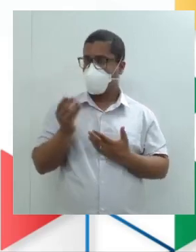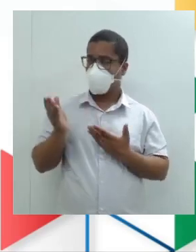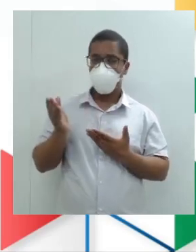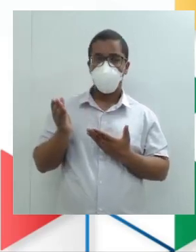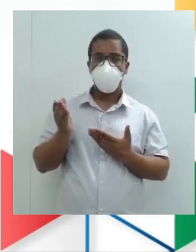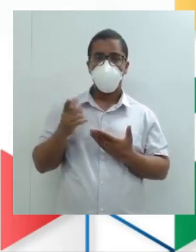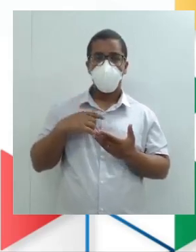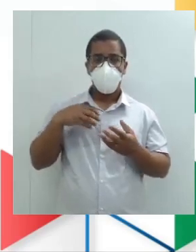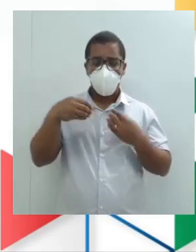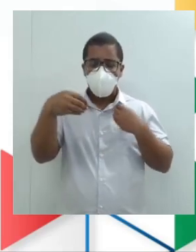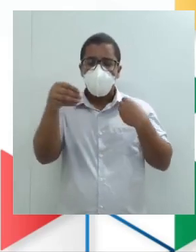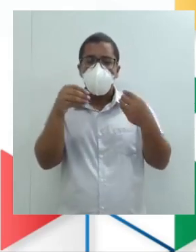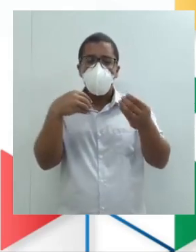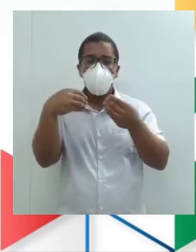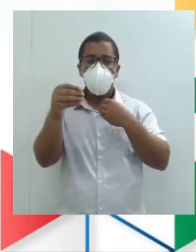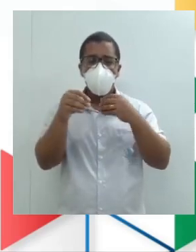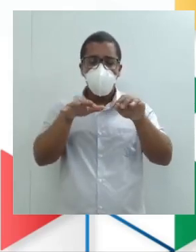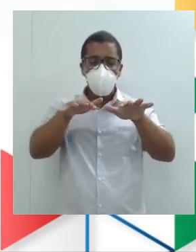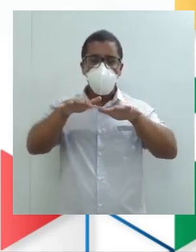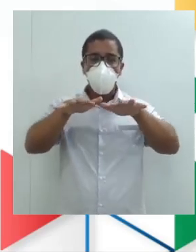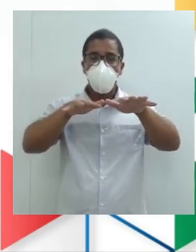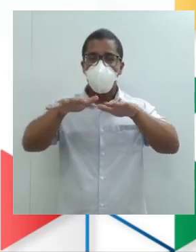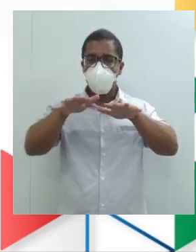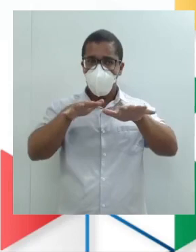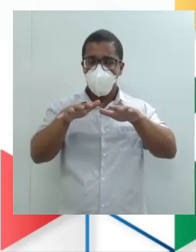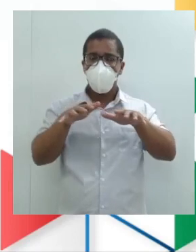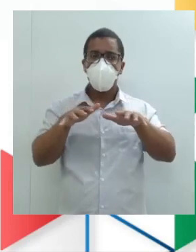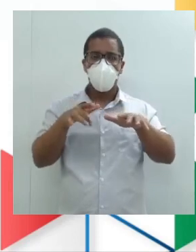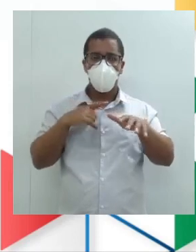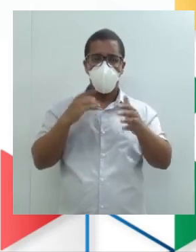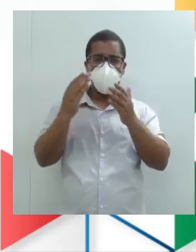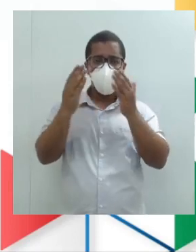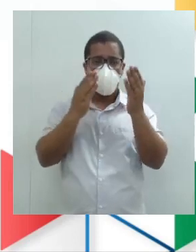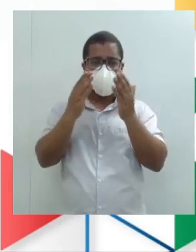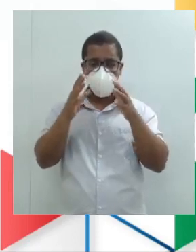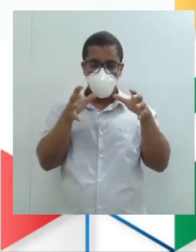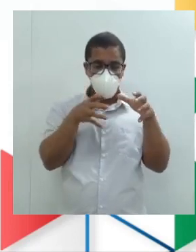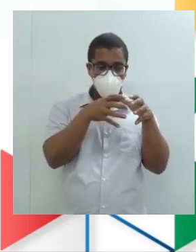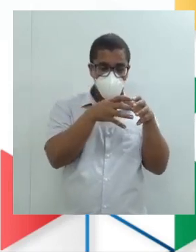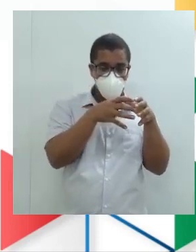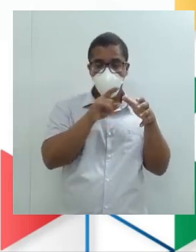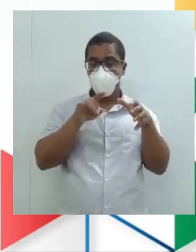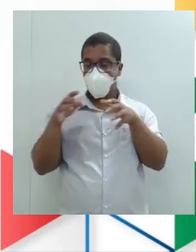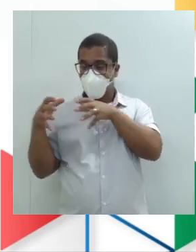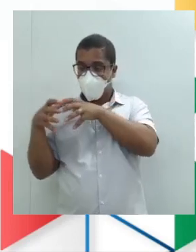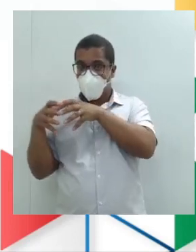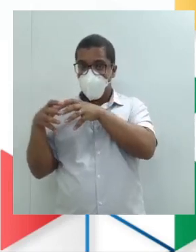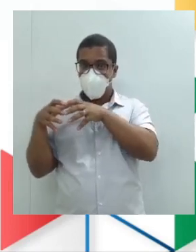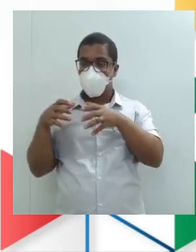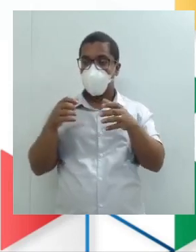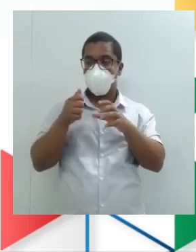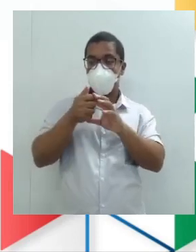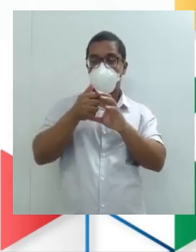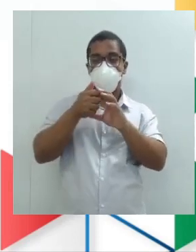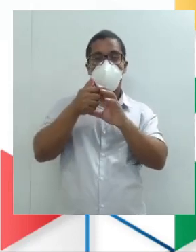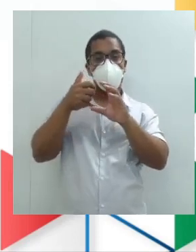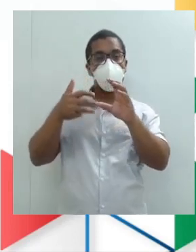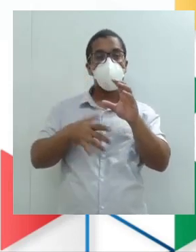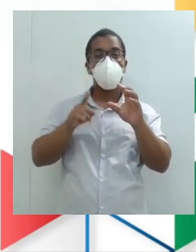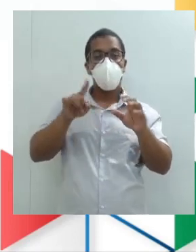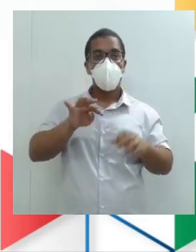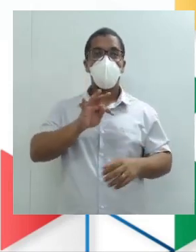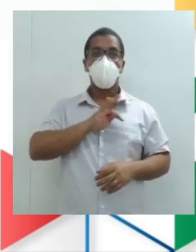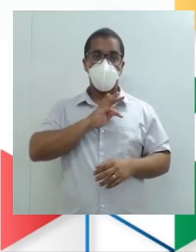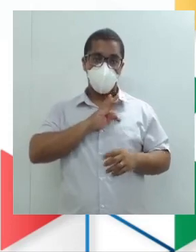tem plasticidade no movimento e é onde eu vou comparar uma equipe com a outra. Então se caracteriza como um esporte